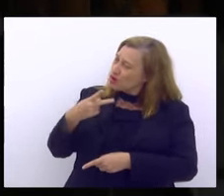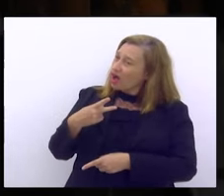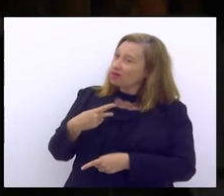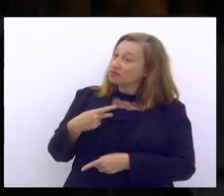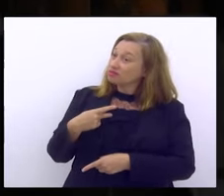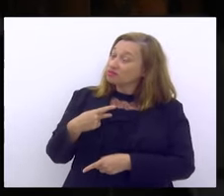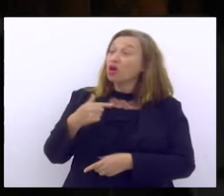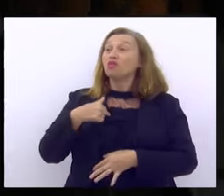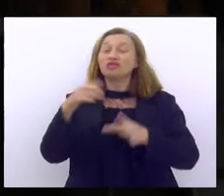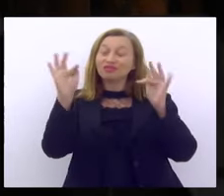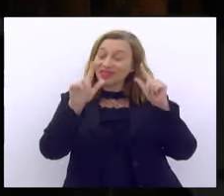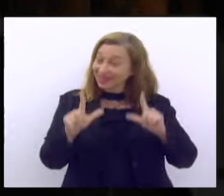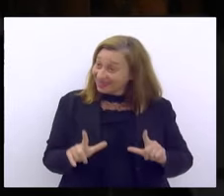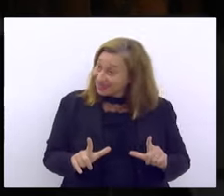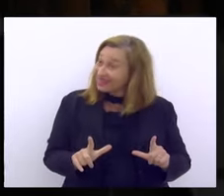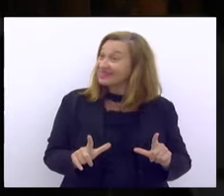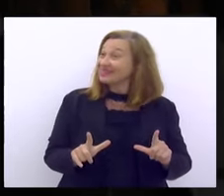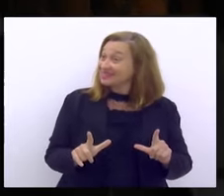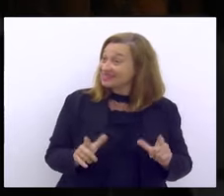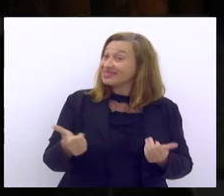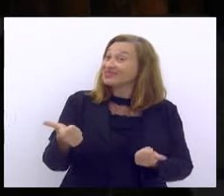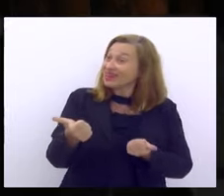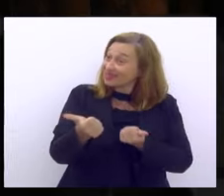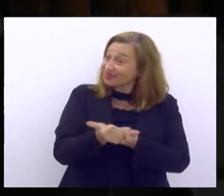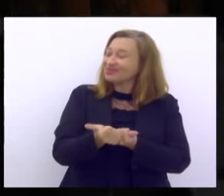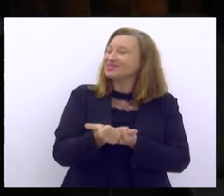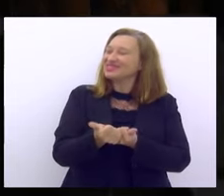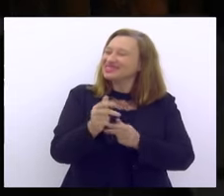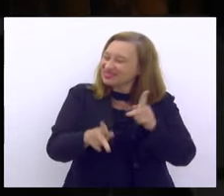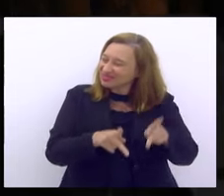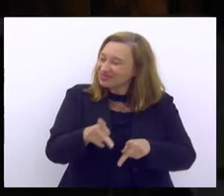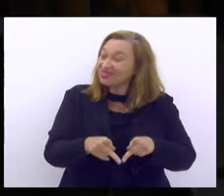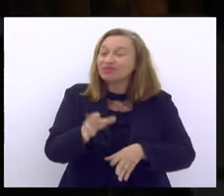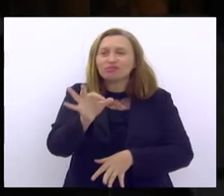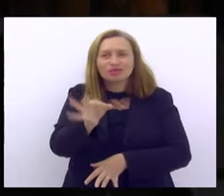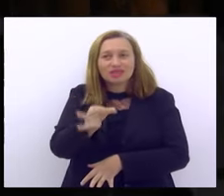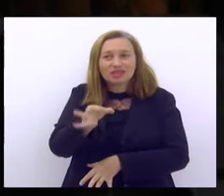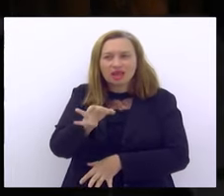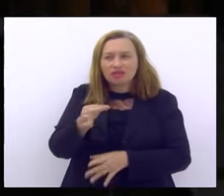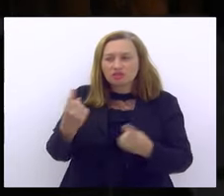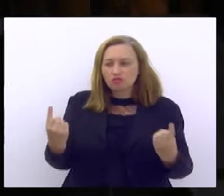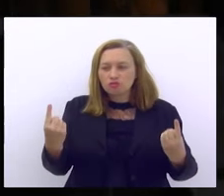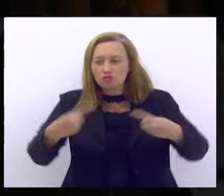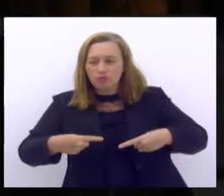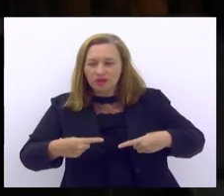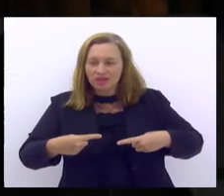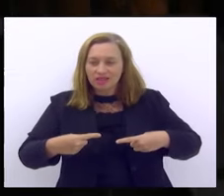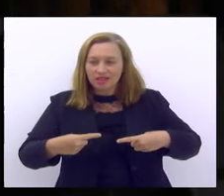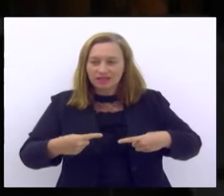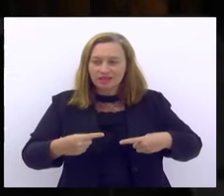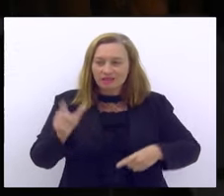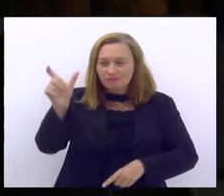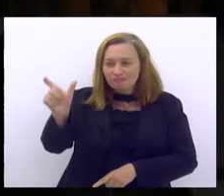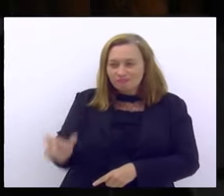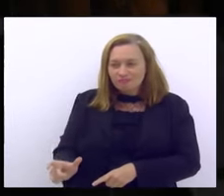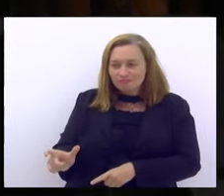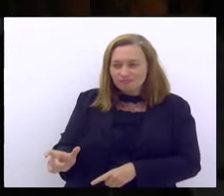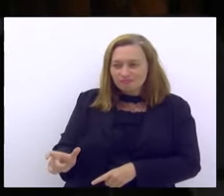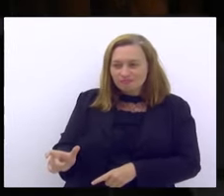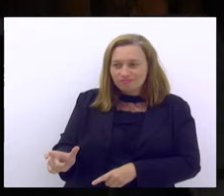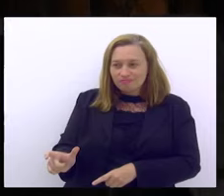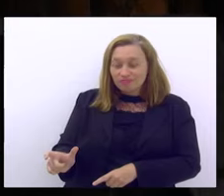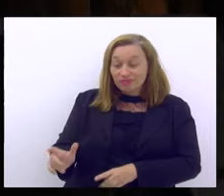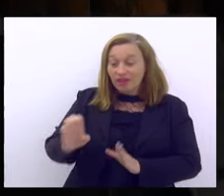deixa lisonjeado e honrado, além do apoio popular, é o fato de poder confrontar aquele candidato de uma frente ampla